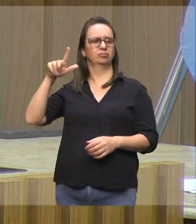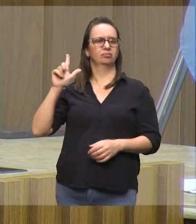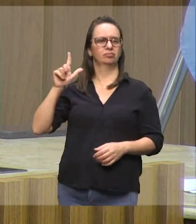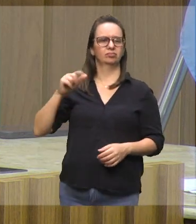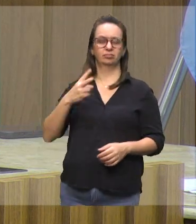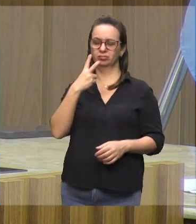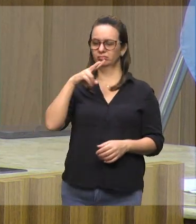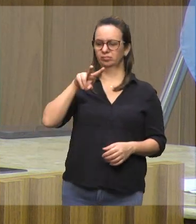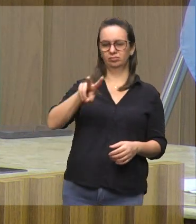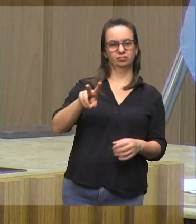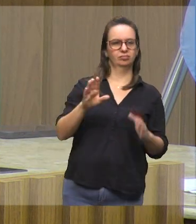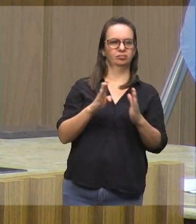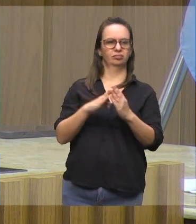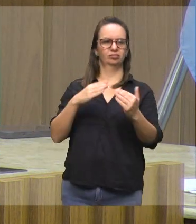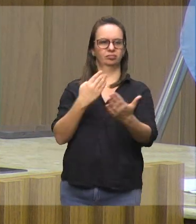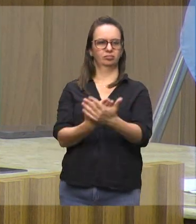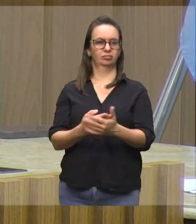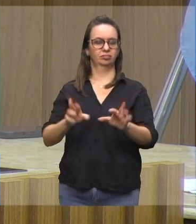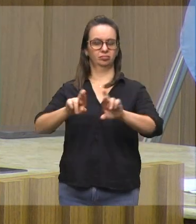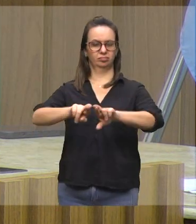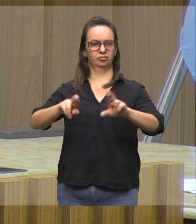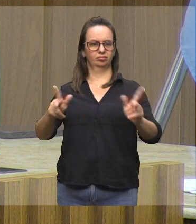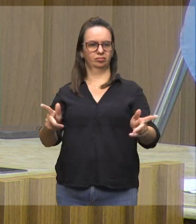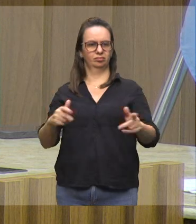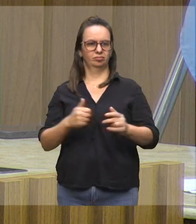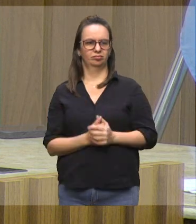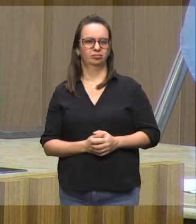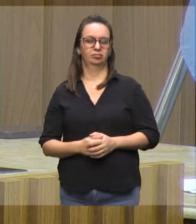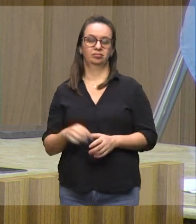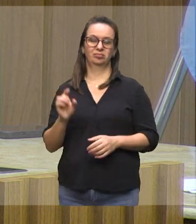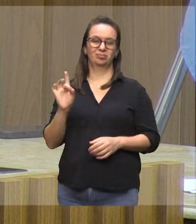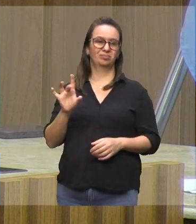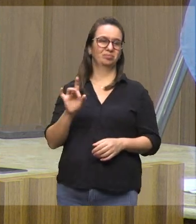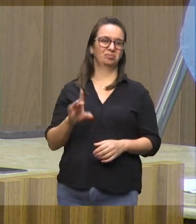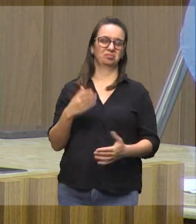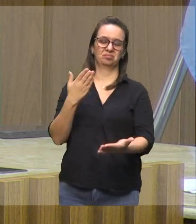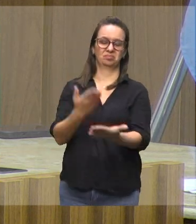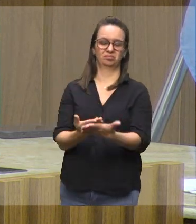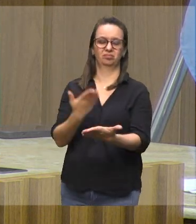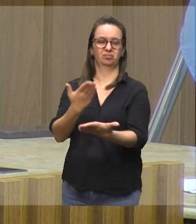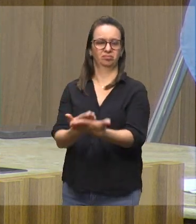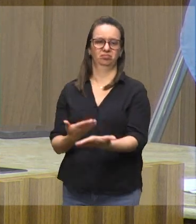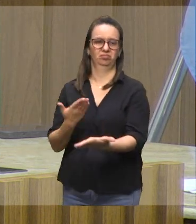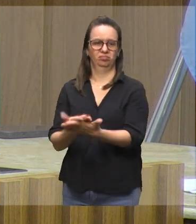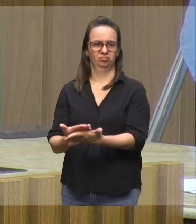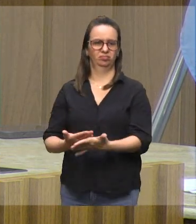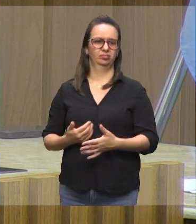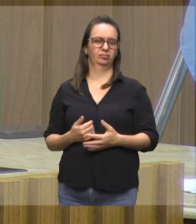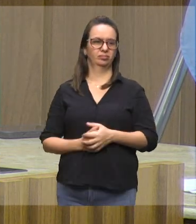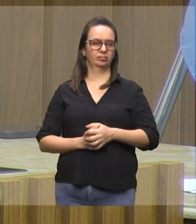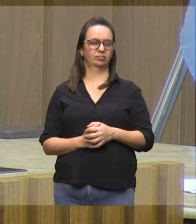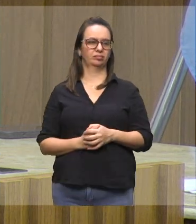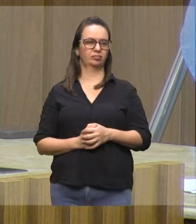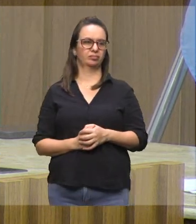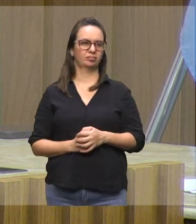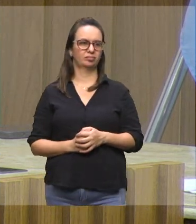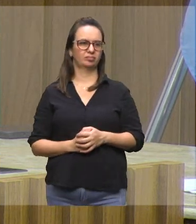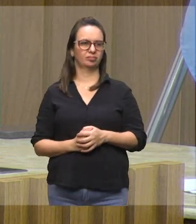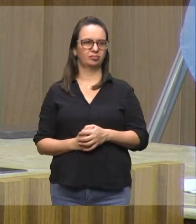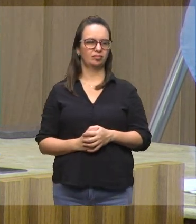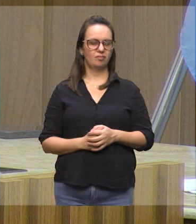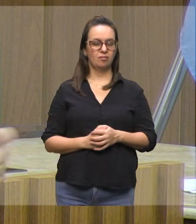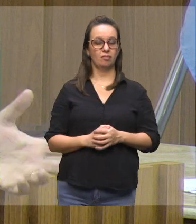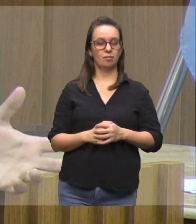a escola de uma maneira um pouco diferente daquela escola tradicional que a gente vem observando. E um objetivo, são vários objetivos, eu quero me atentar a